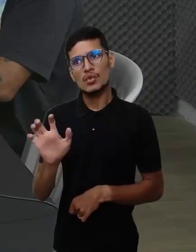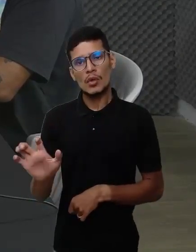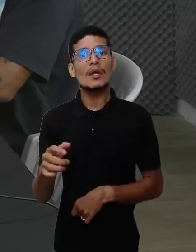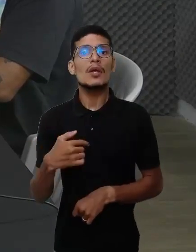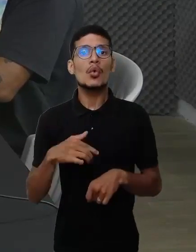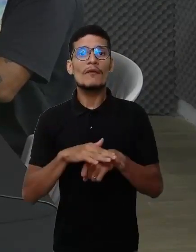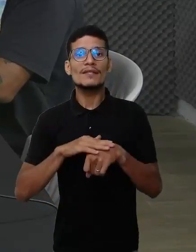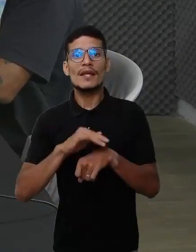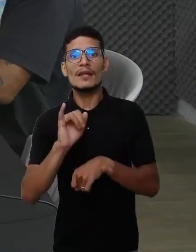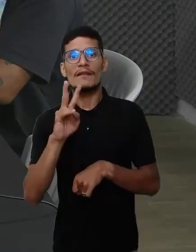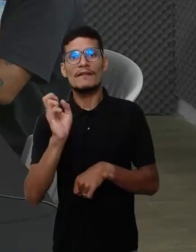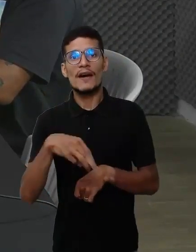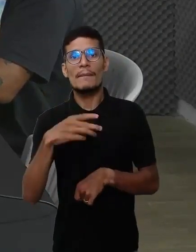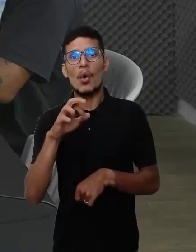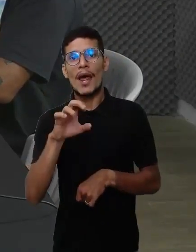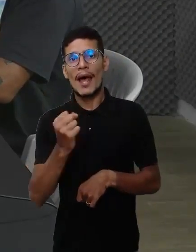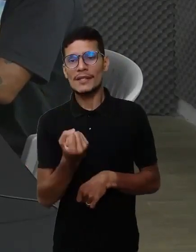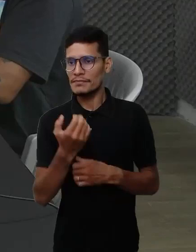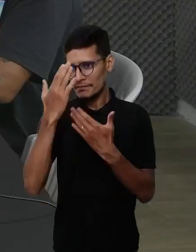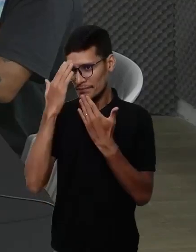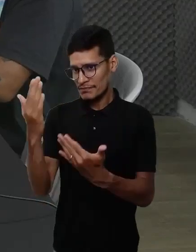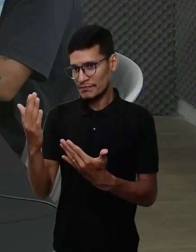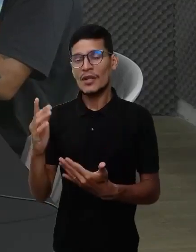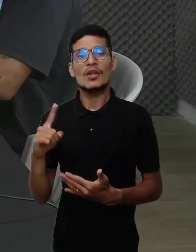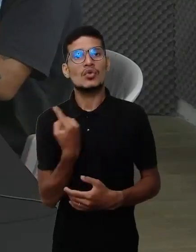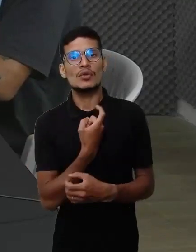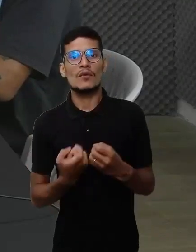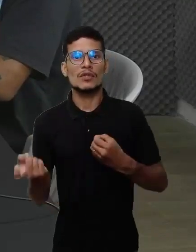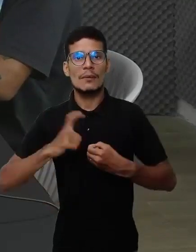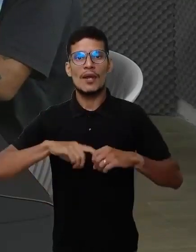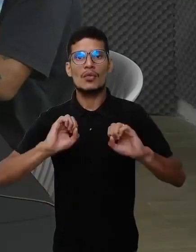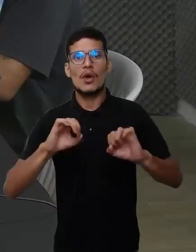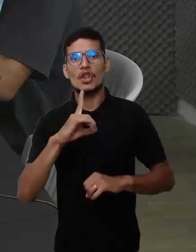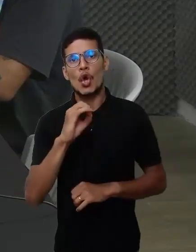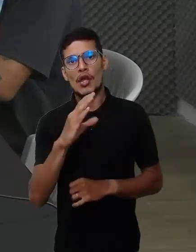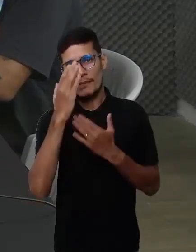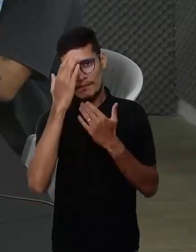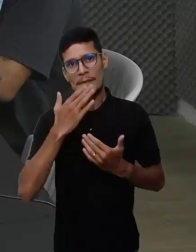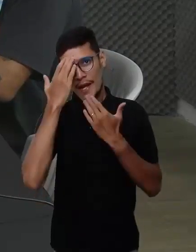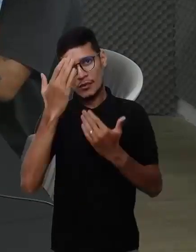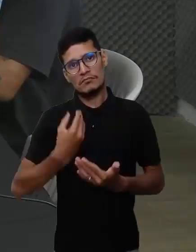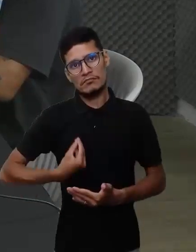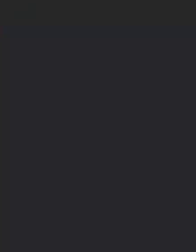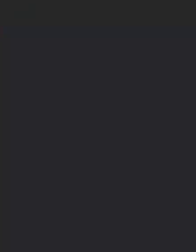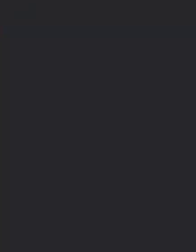com Ivan Moraes. Ivan, muito obrigado. E a gente volta aí com o Educadoc. Obrigado pela companhia de vocês.